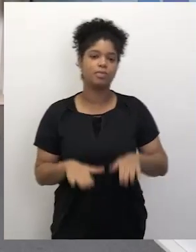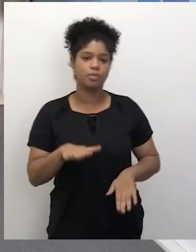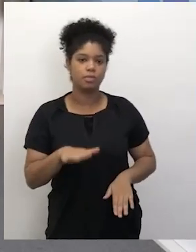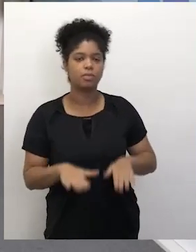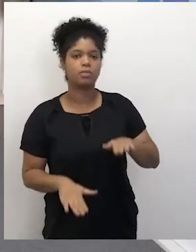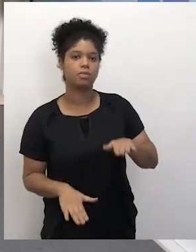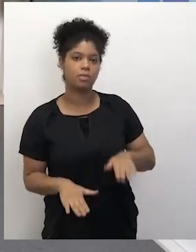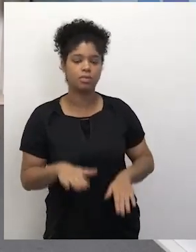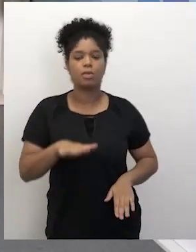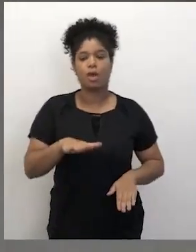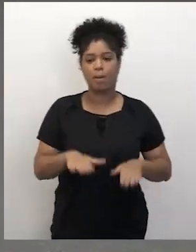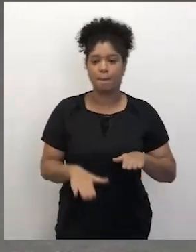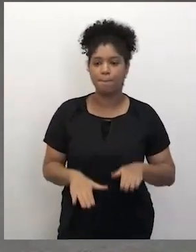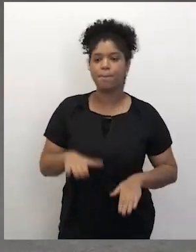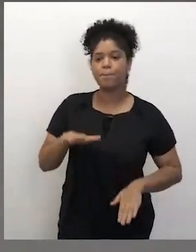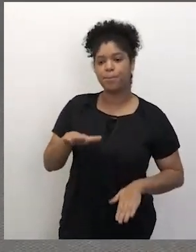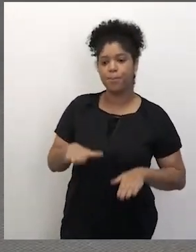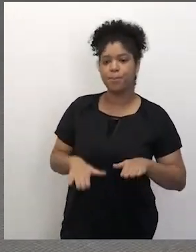Um, dois.